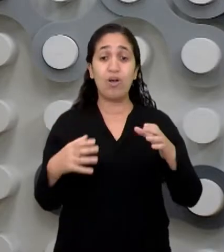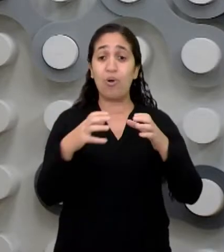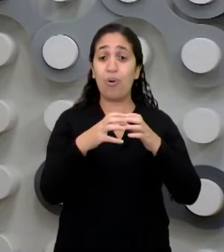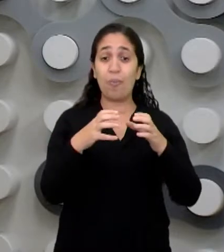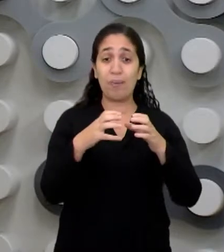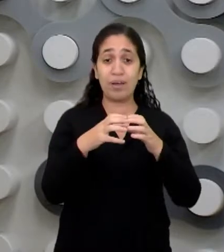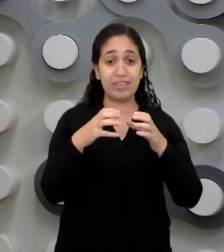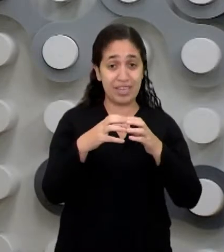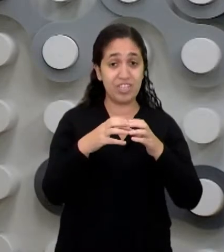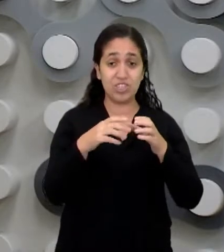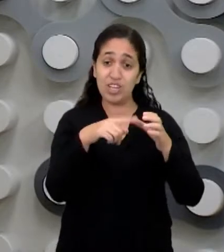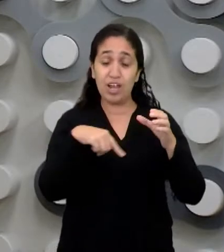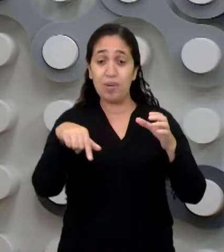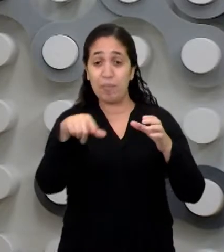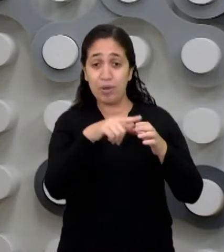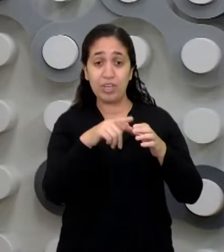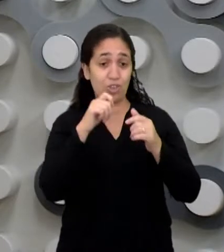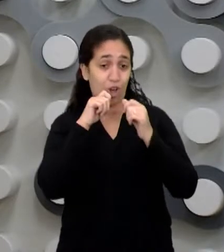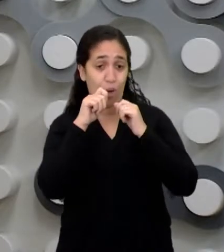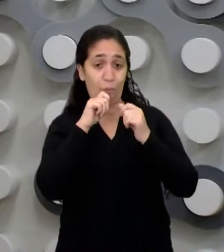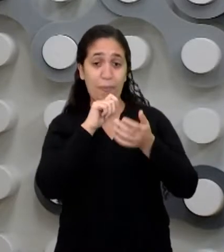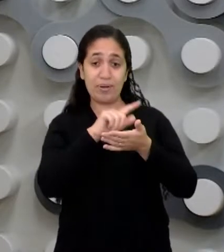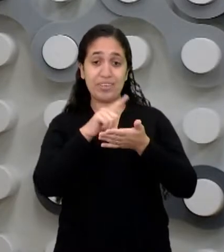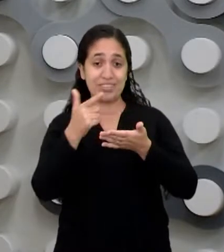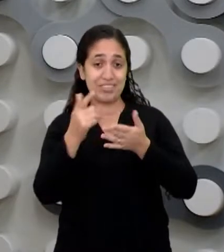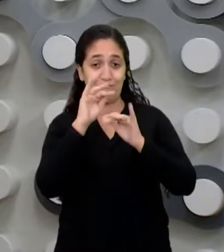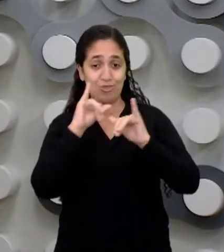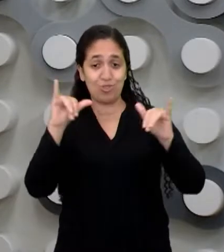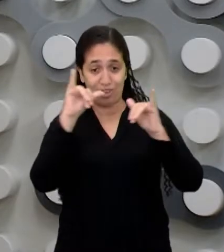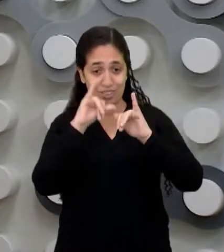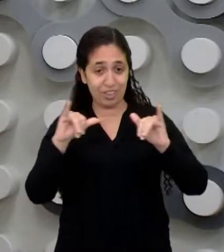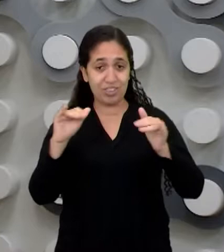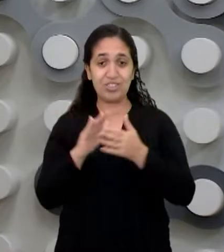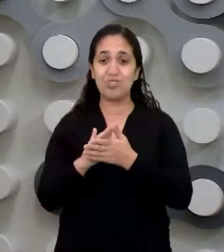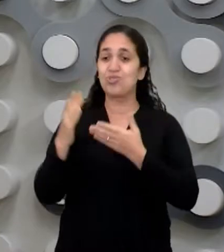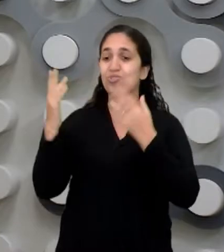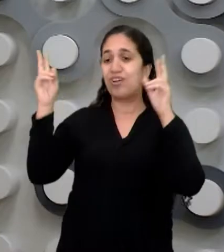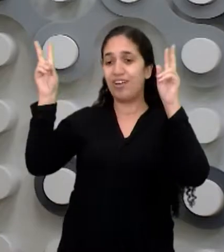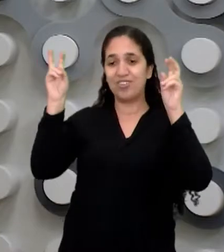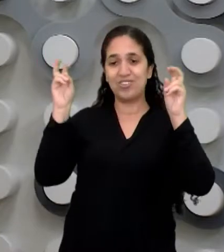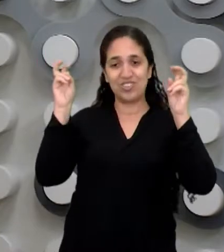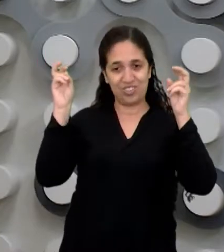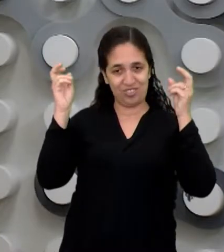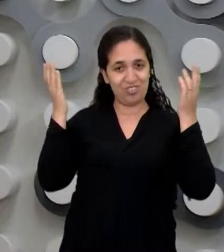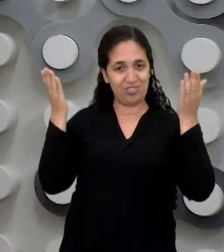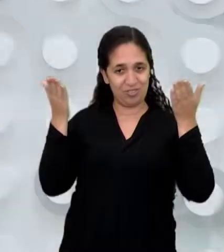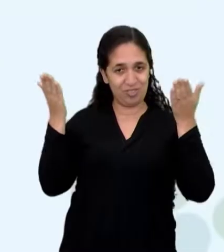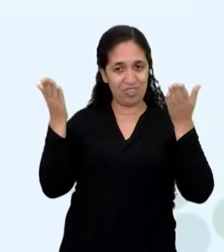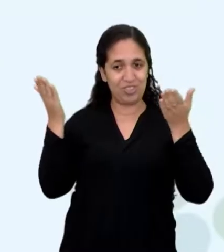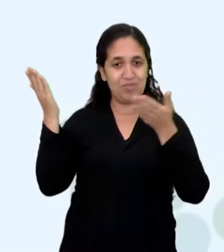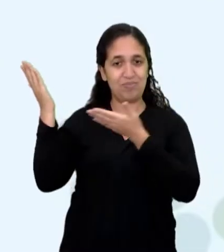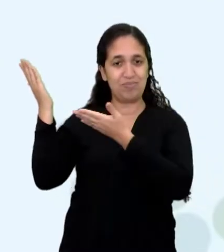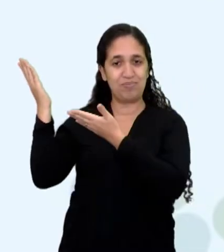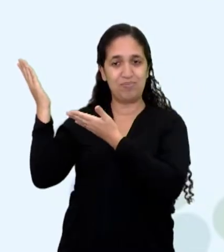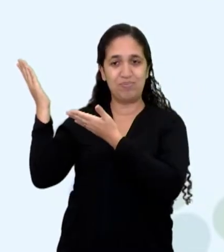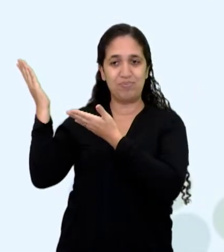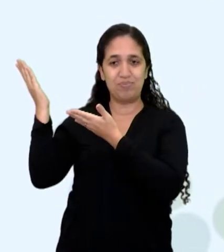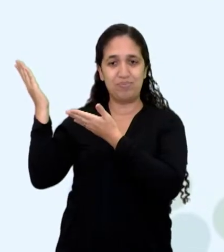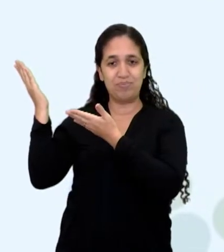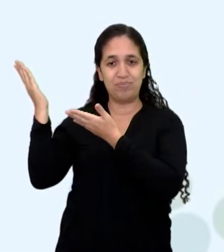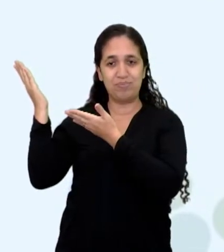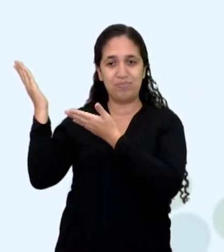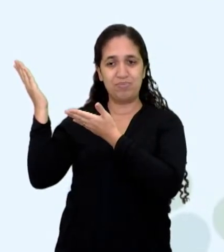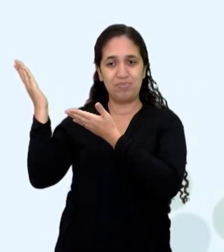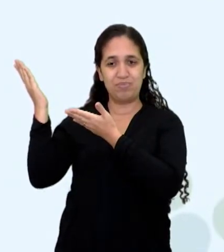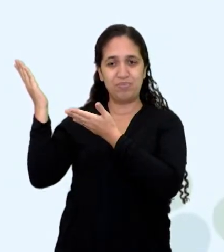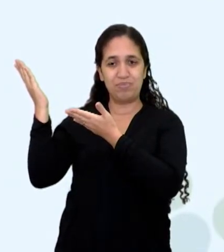Produção Jornalística. Eu sou o professor Mauro Farias. Vamos ao título da aula, vamos ver aí como que a aula que teremos hoje.